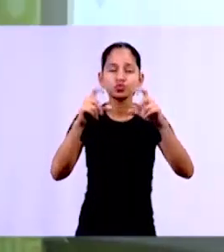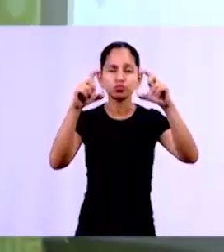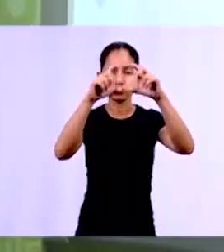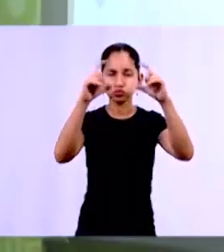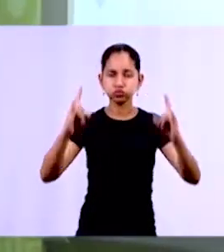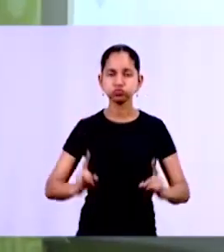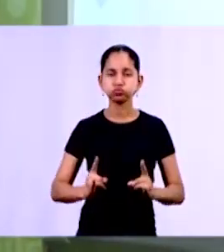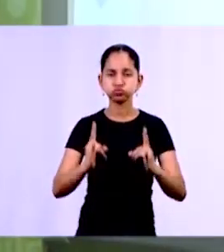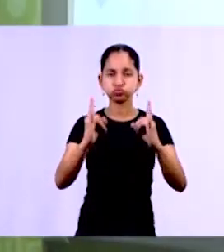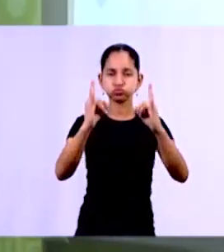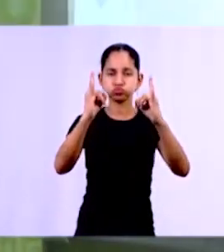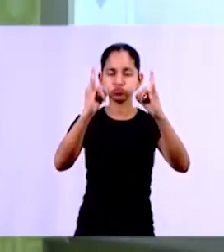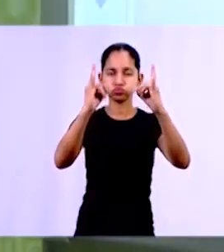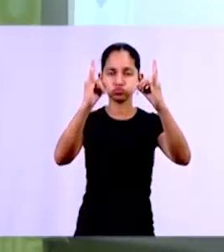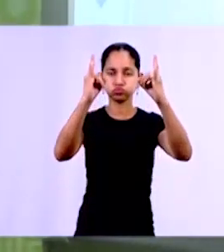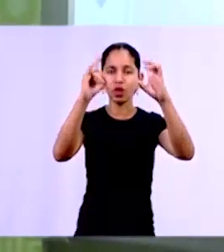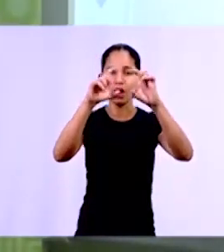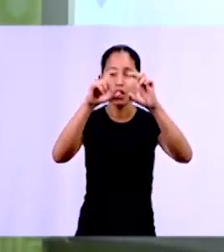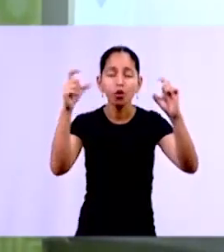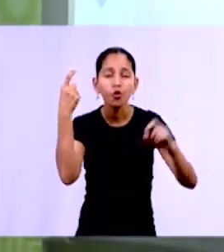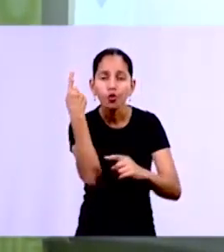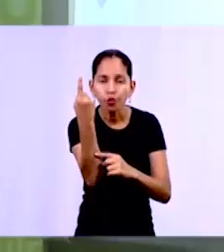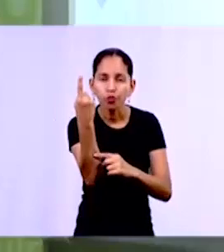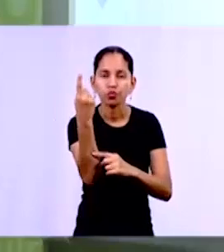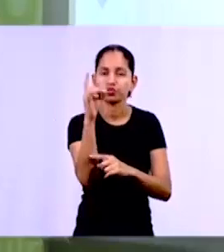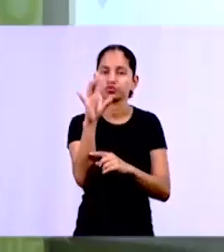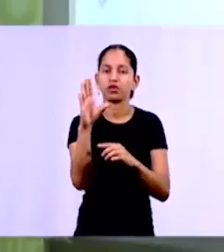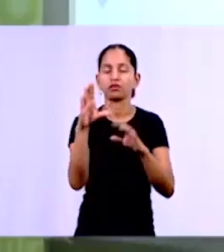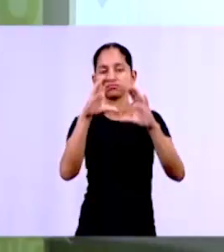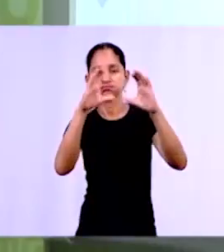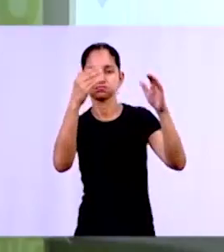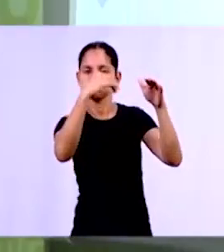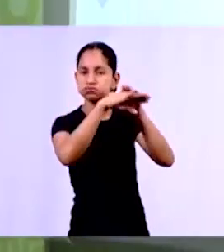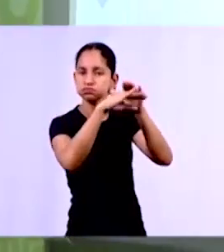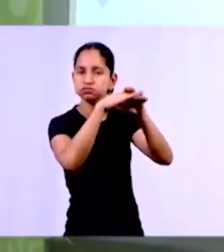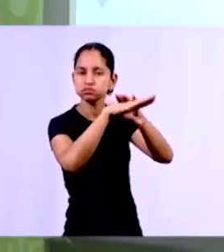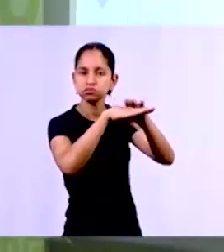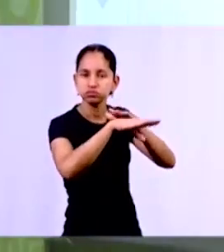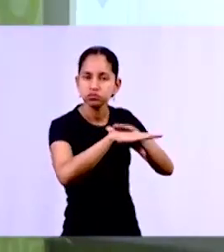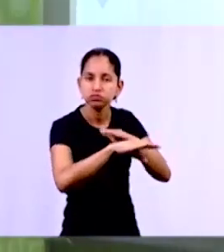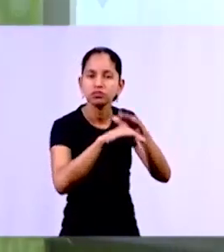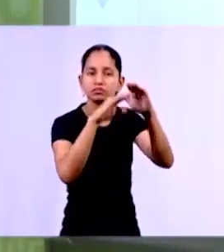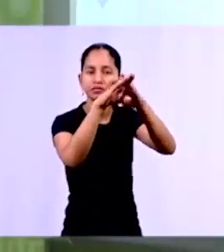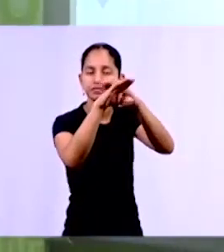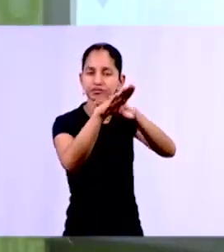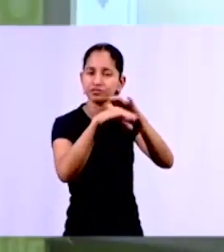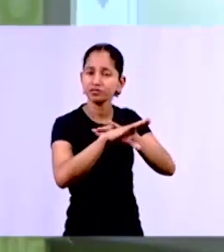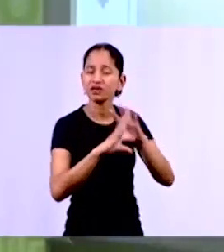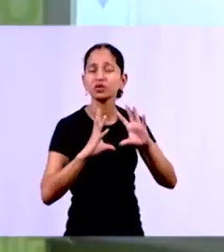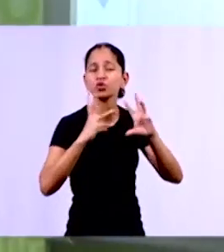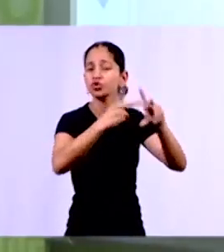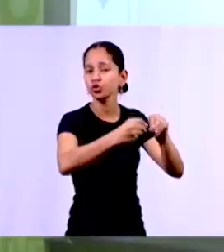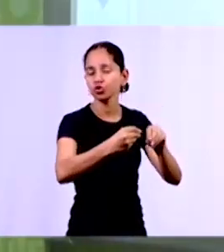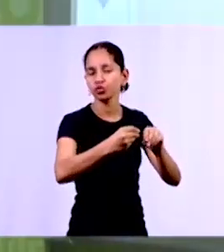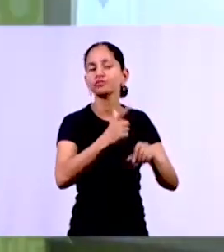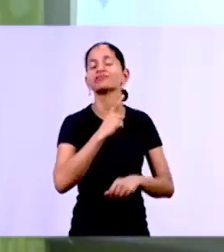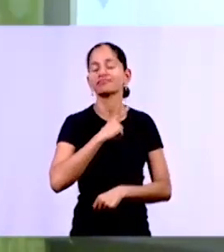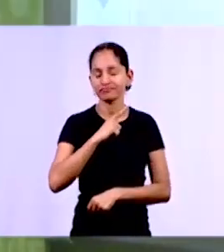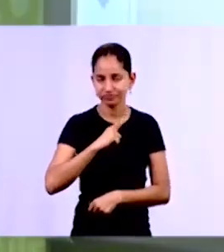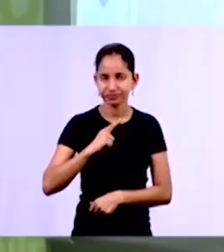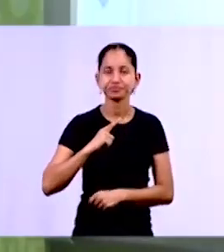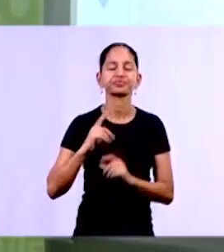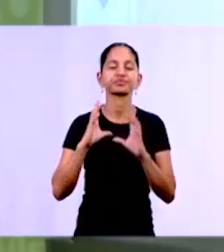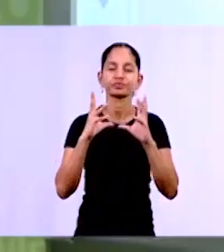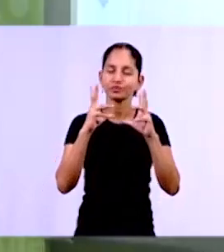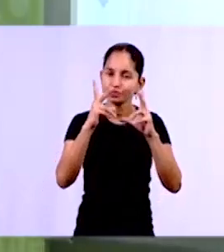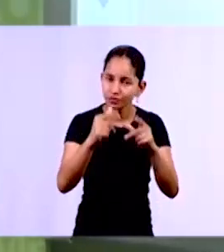esses servidores vão ser Blade, quer dizer, vai ter uma sala, e essa sala vai virar o data center, quer dizer, o local onde